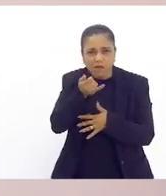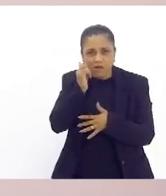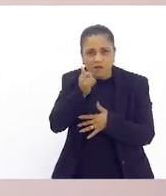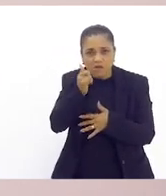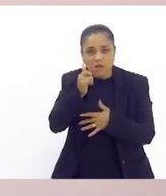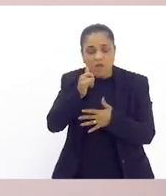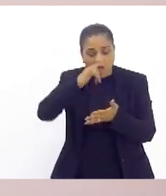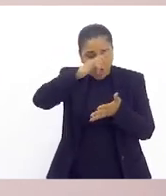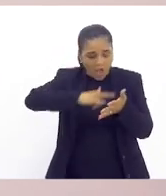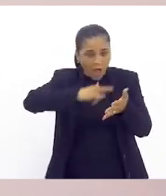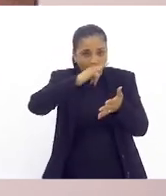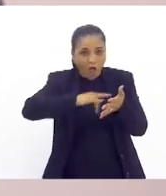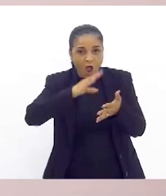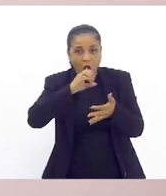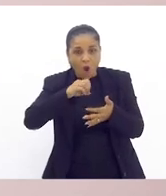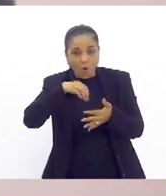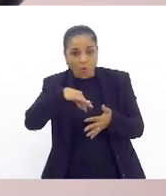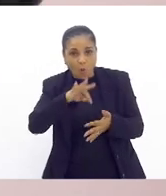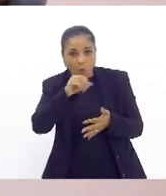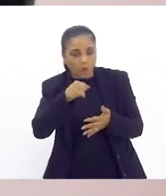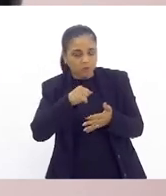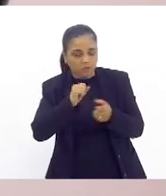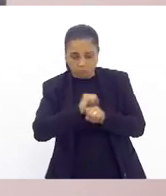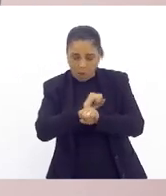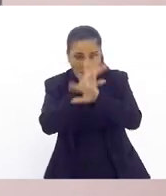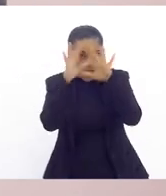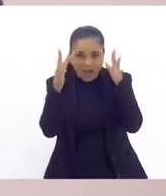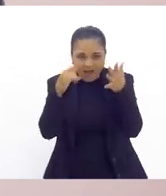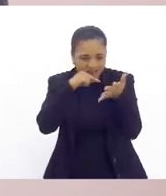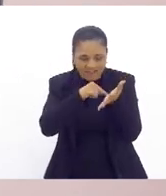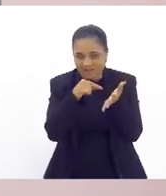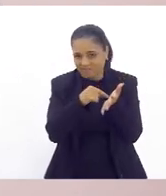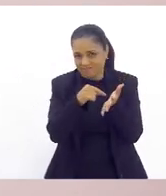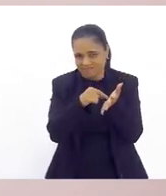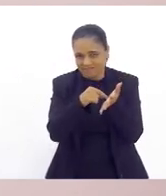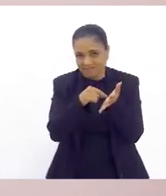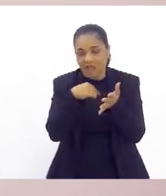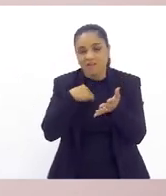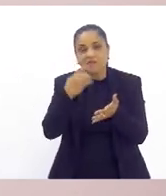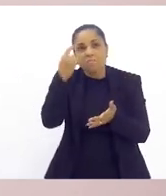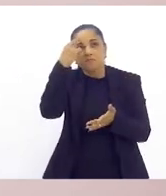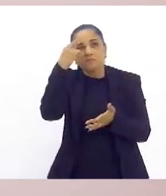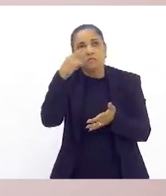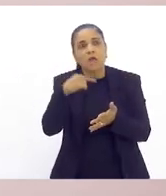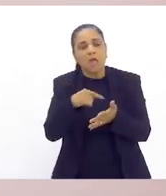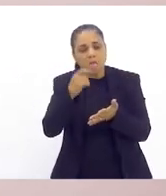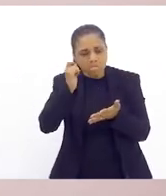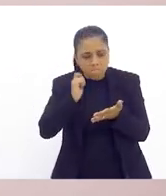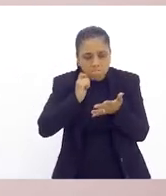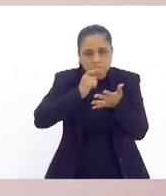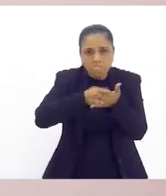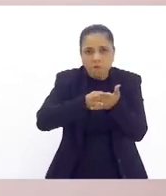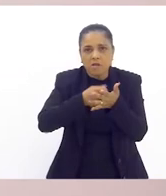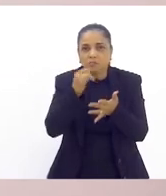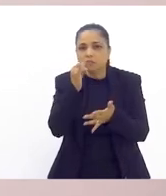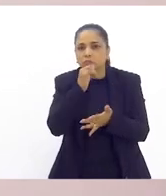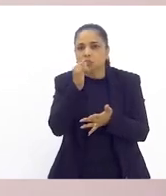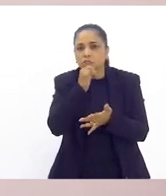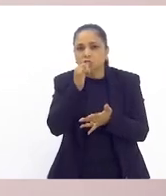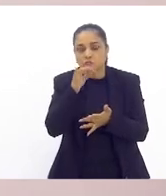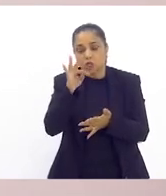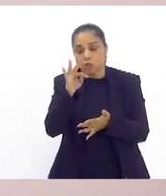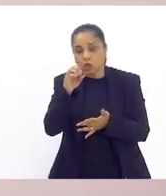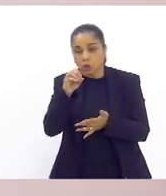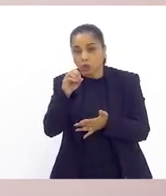de energia não vem muito bem explícito e ele acha que ele tá pagando energia e ele tá pagando aquele Toy temos consumidores lá